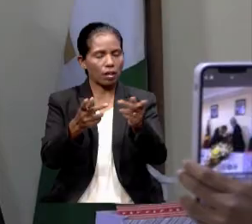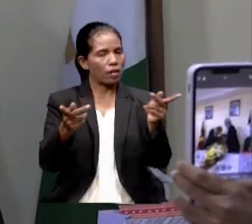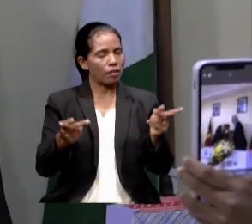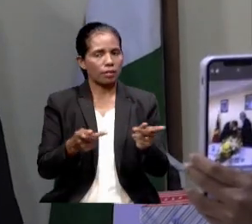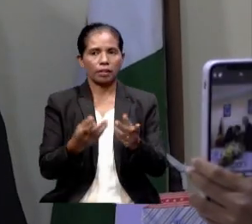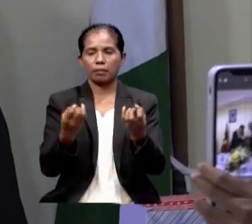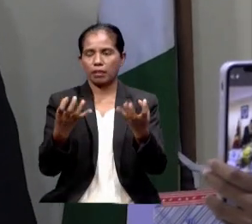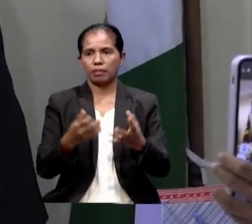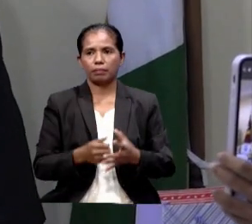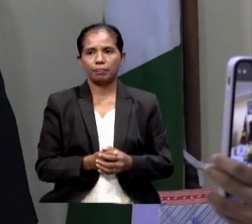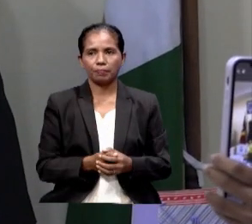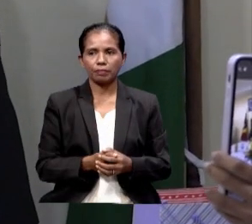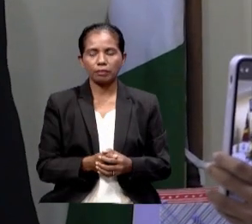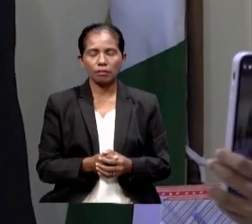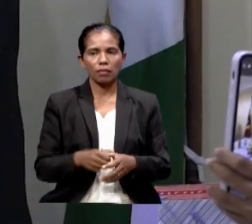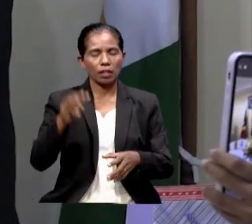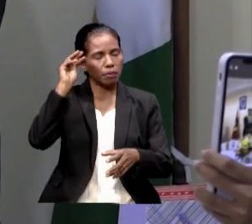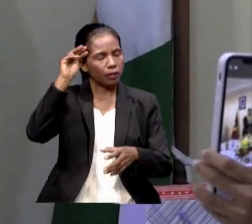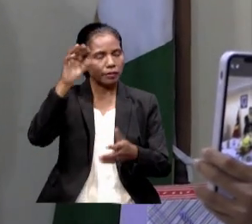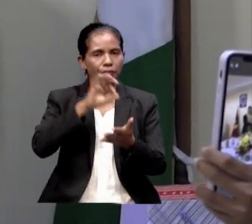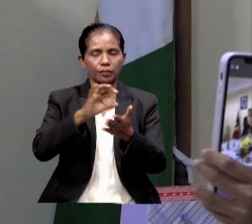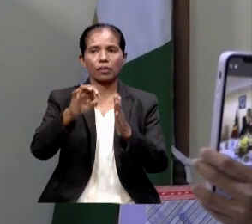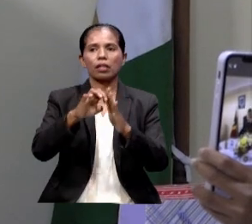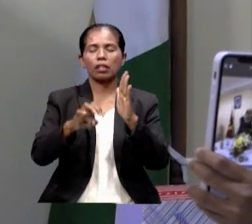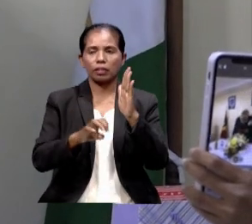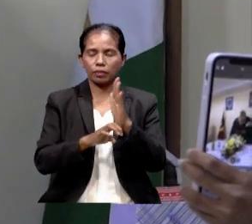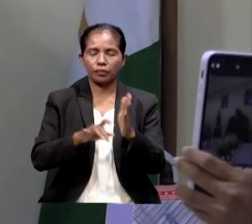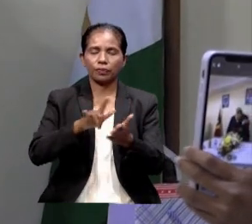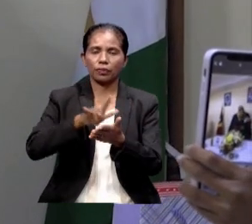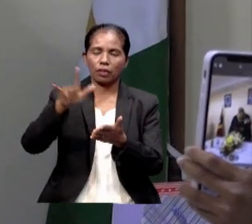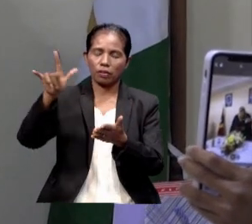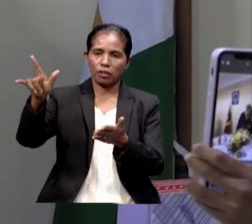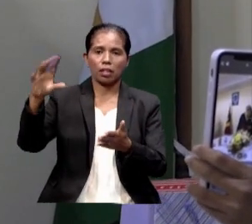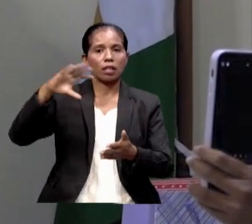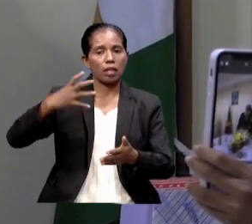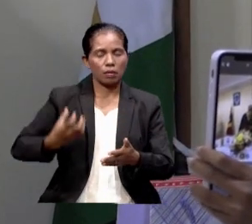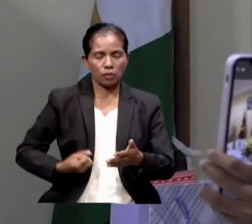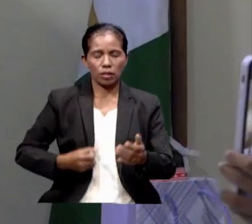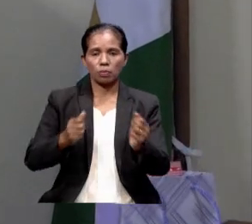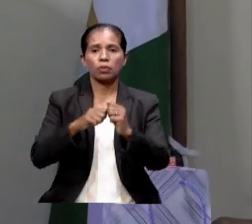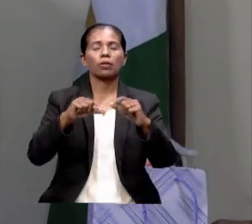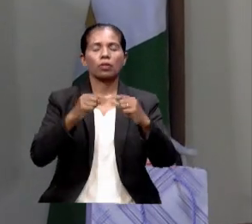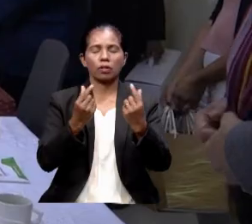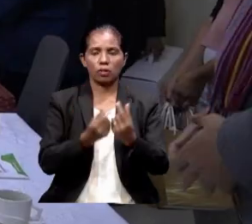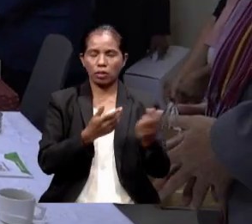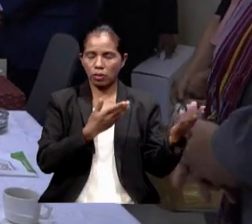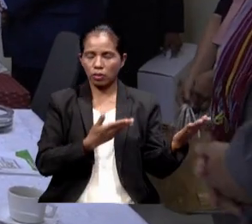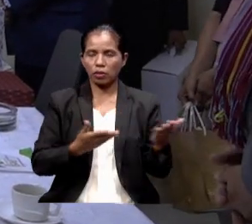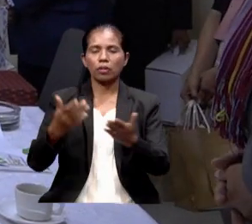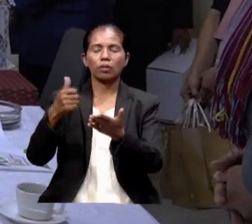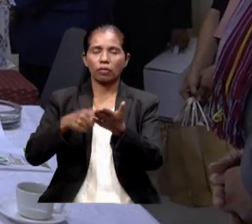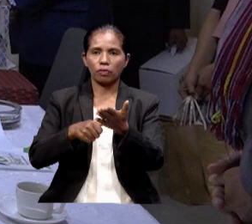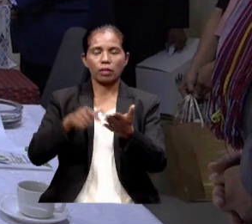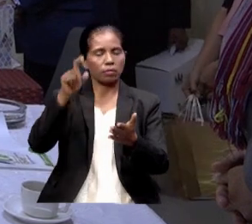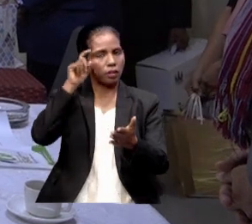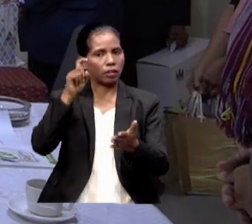Endite. Ministro Secretaria de Estado Aviação Civil, Reino Camboja, Ronia Delegação, Loremos Convite, Bacairala Sanano